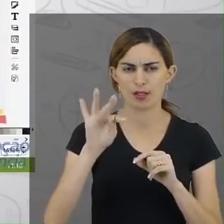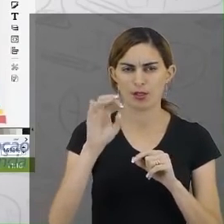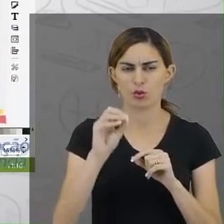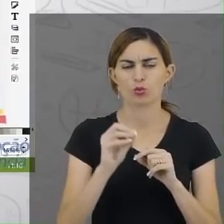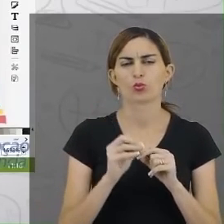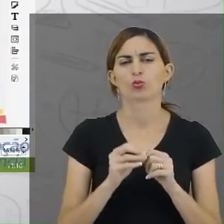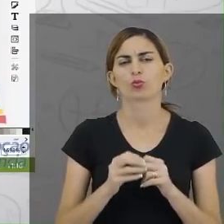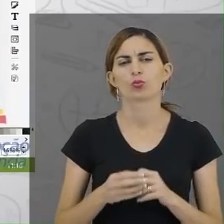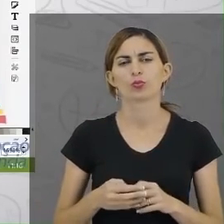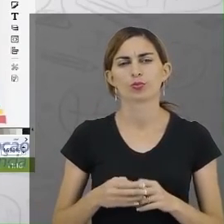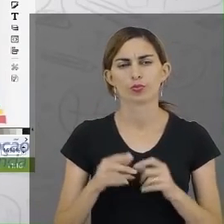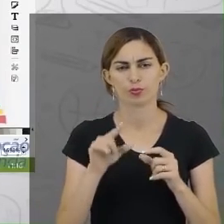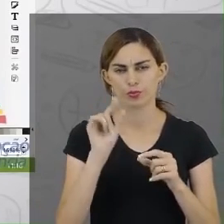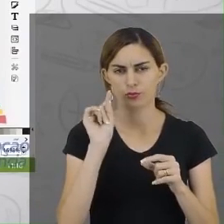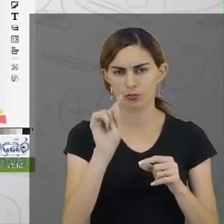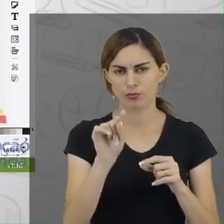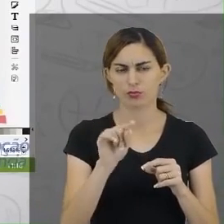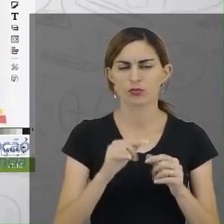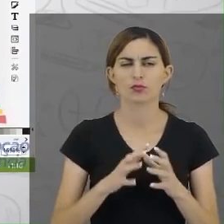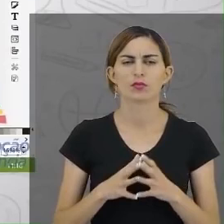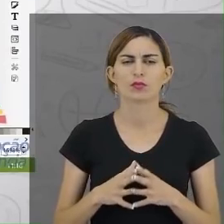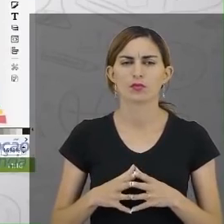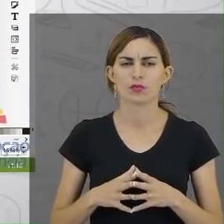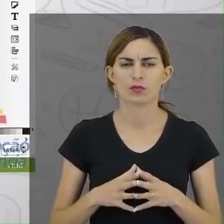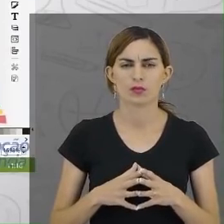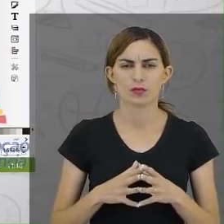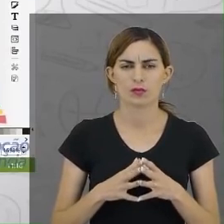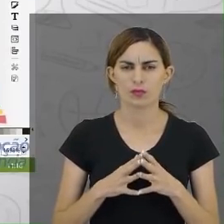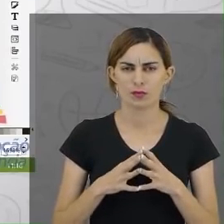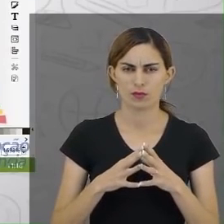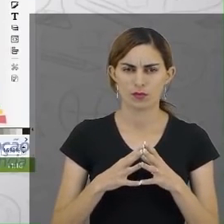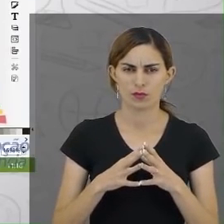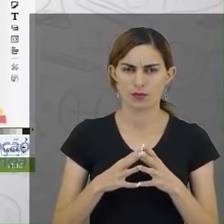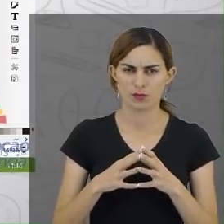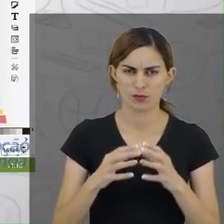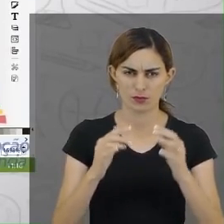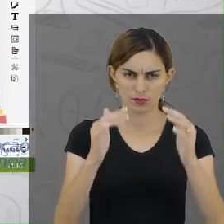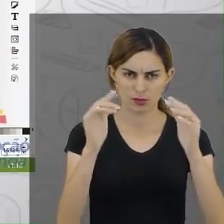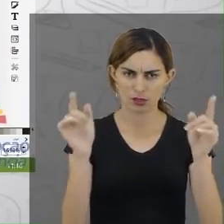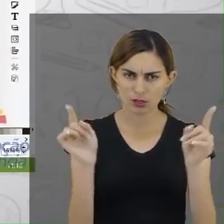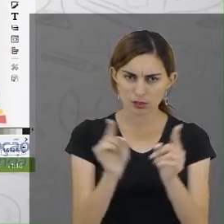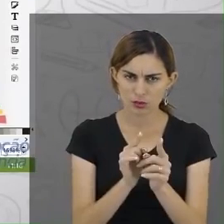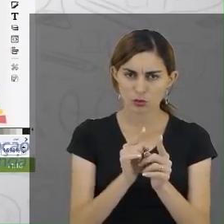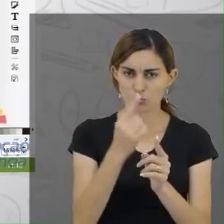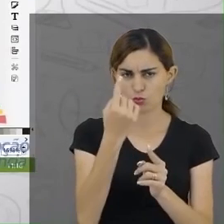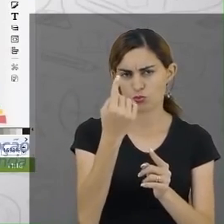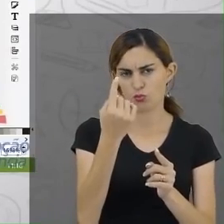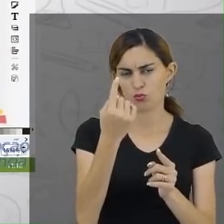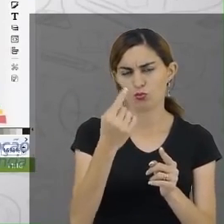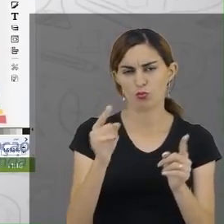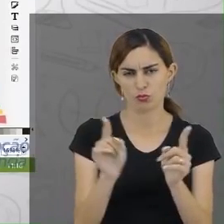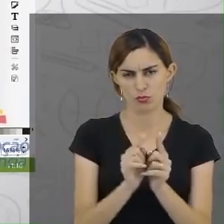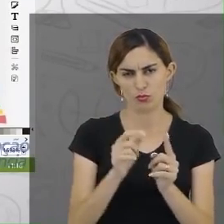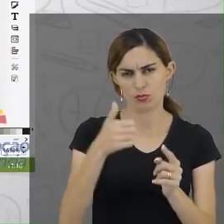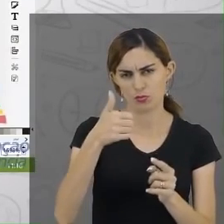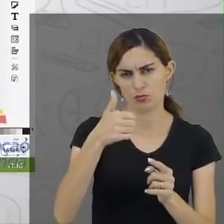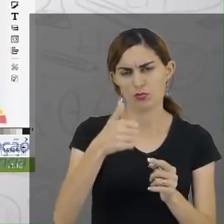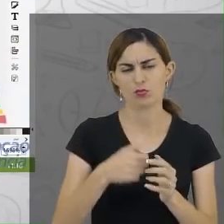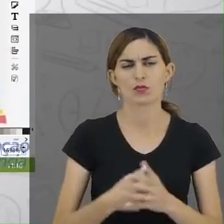Objeto e podemos utilizar essas ferramentas. Recuar 1 para recuar um nível.